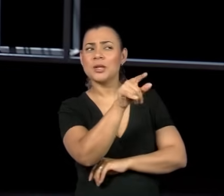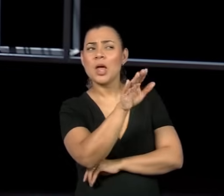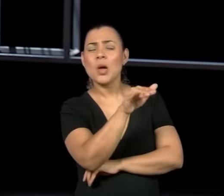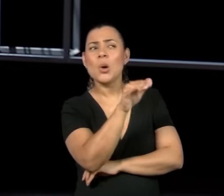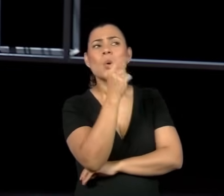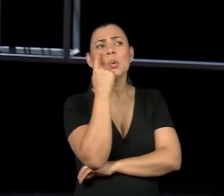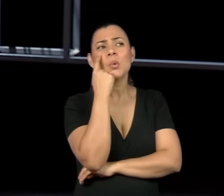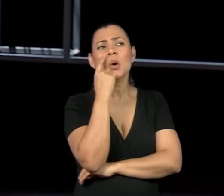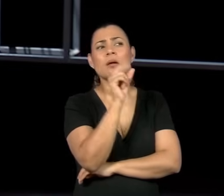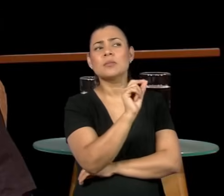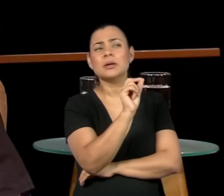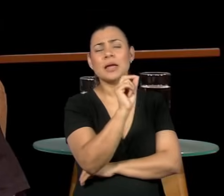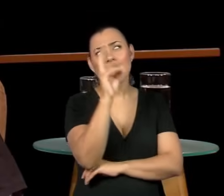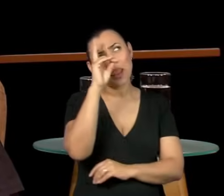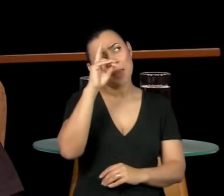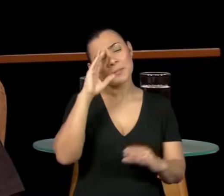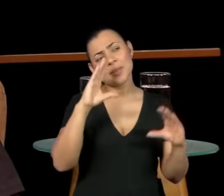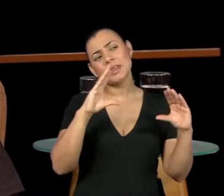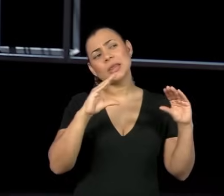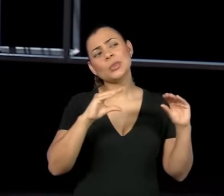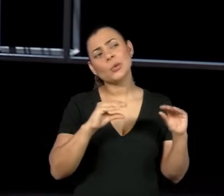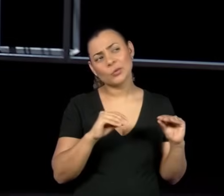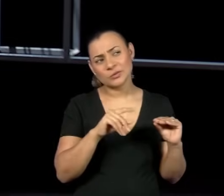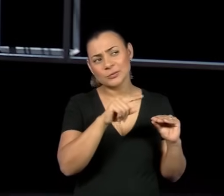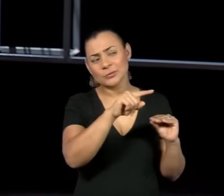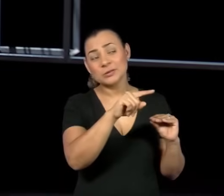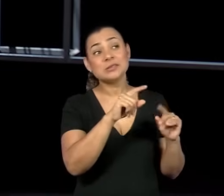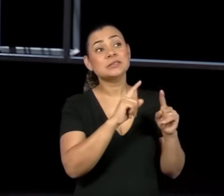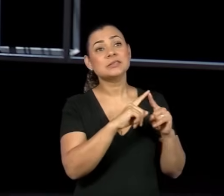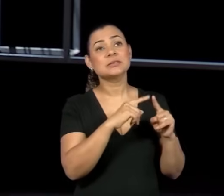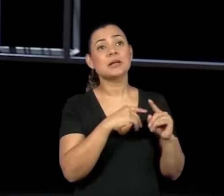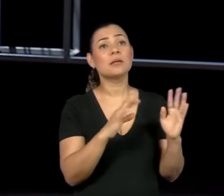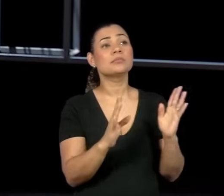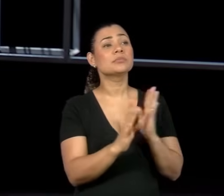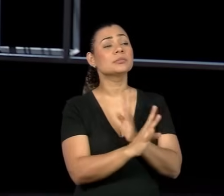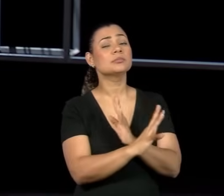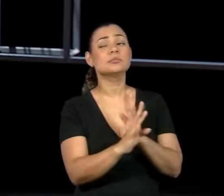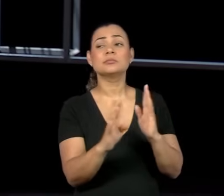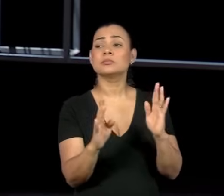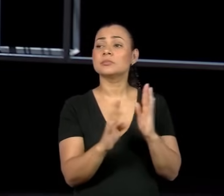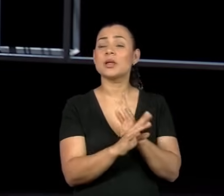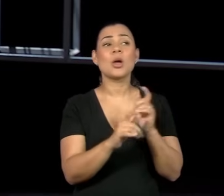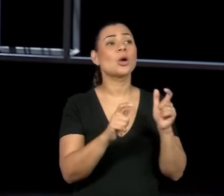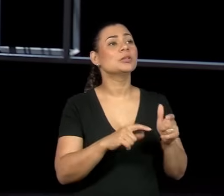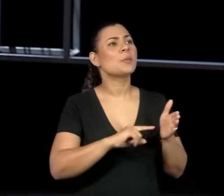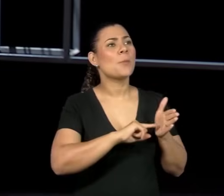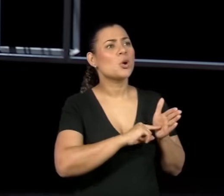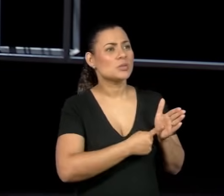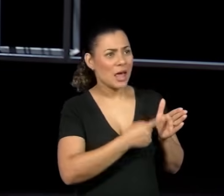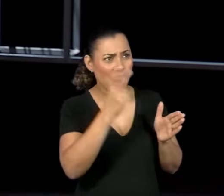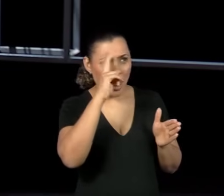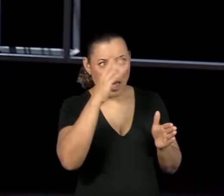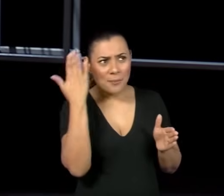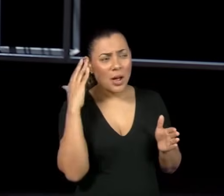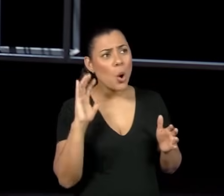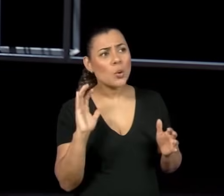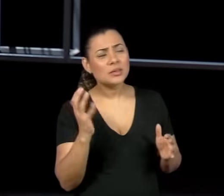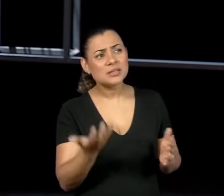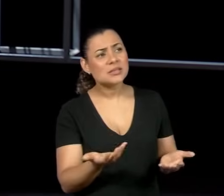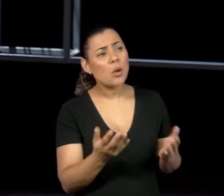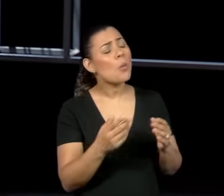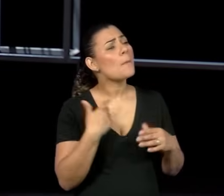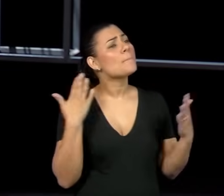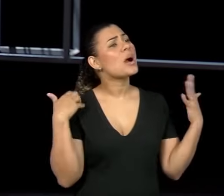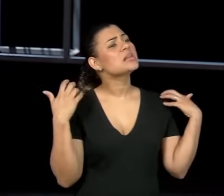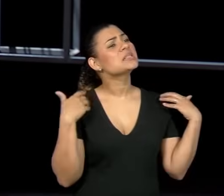aquela tal noite que você ficou zanzando pelas tanguerias de Buenos Aires. E o que resultou desse